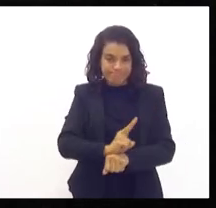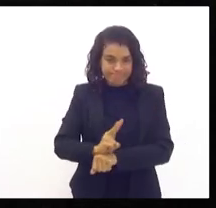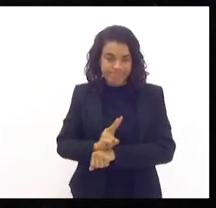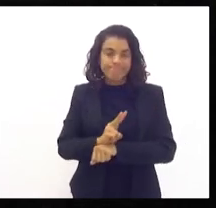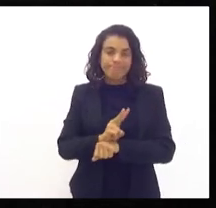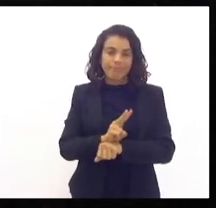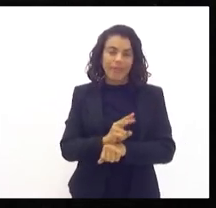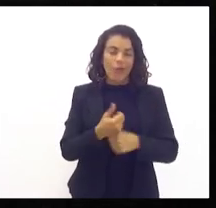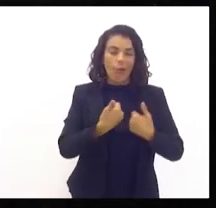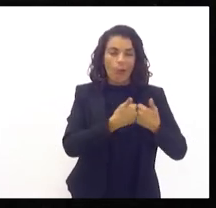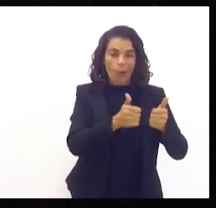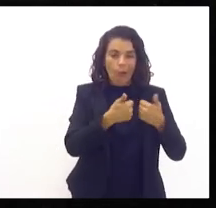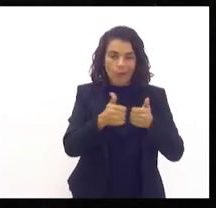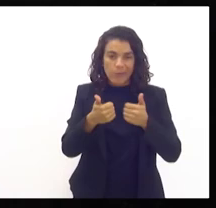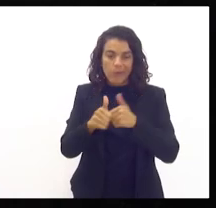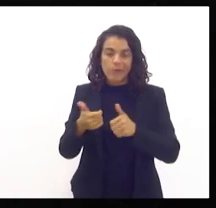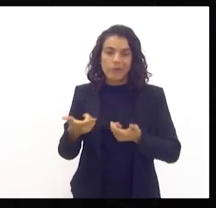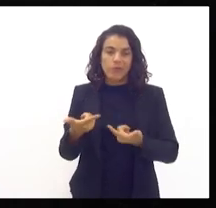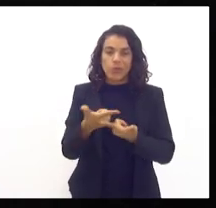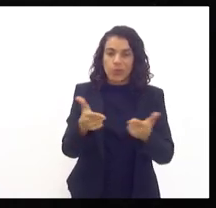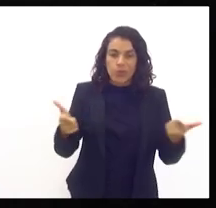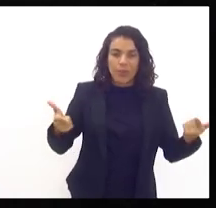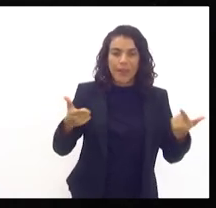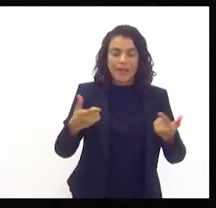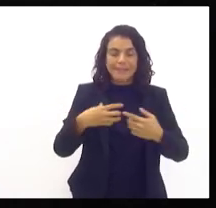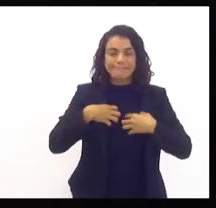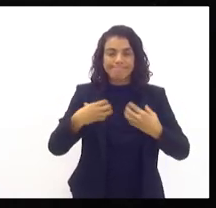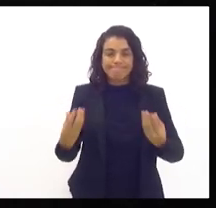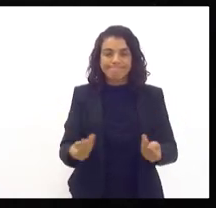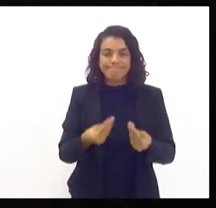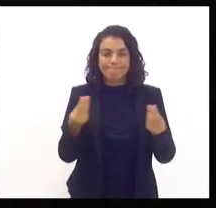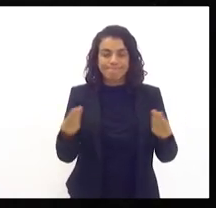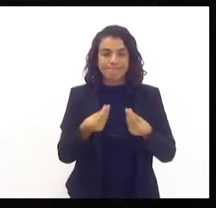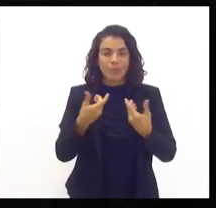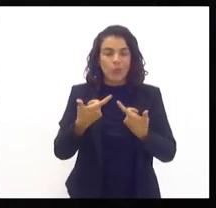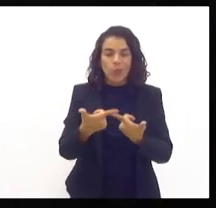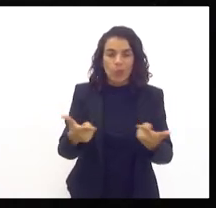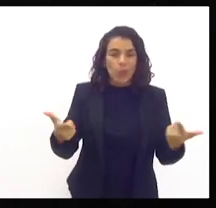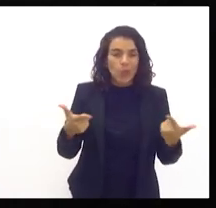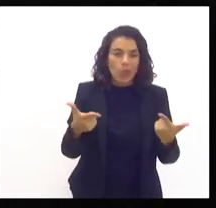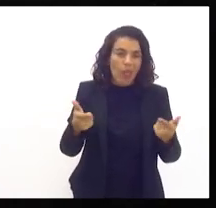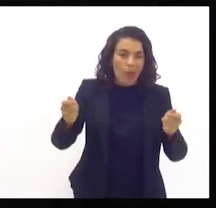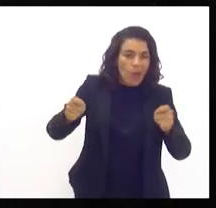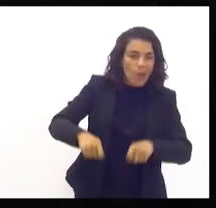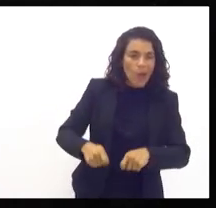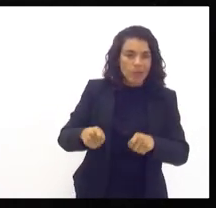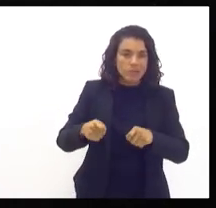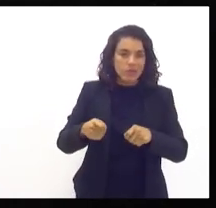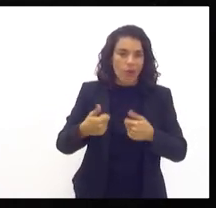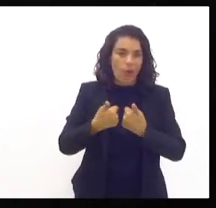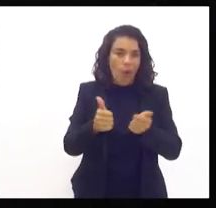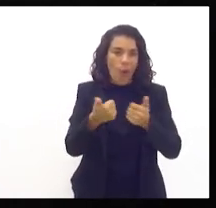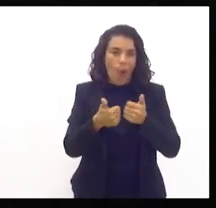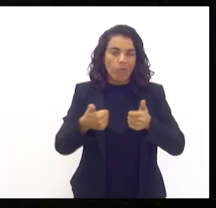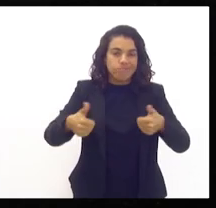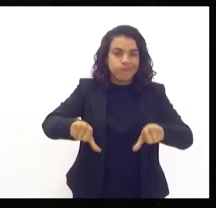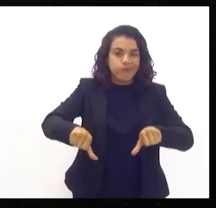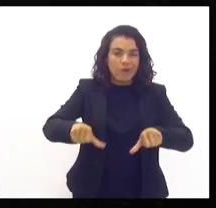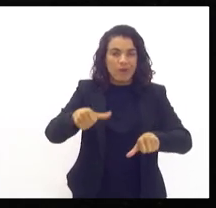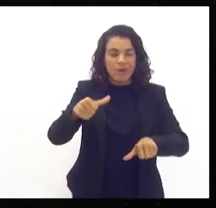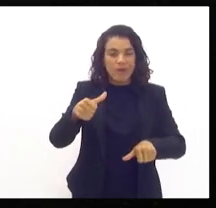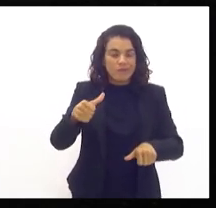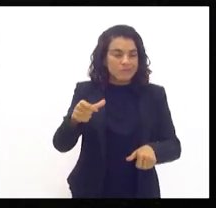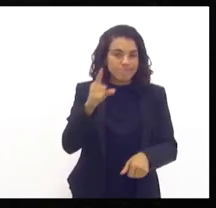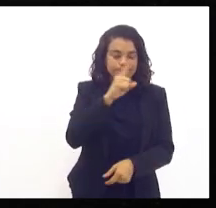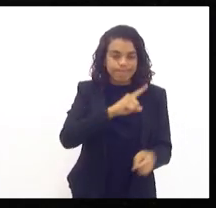não tem acessibilidade, não tem a mínima condição ônibus de circular em nosso estado,